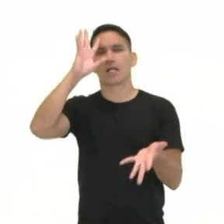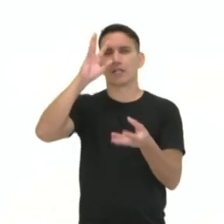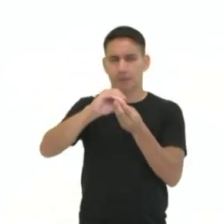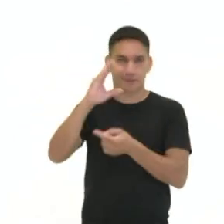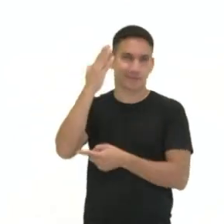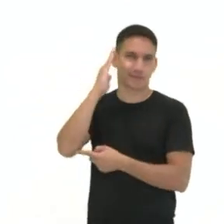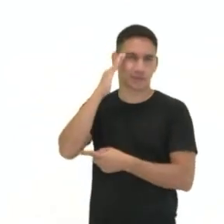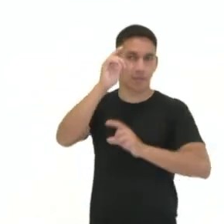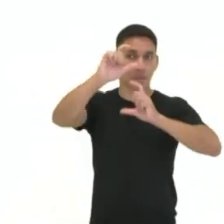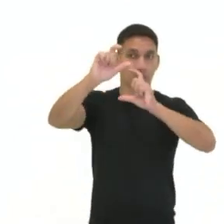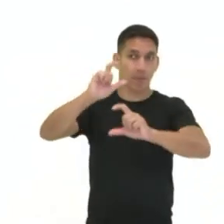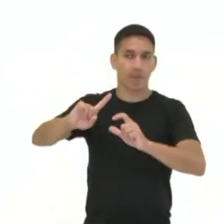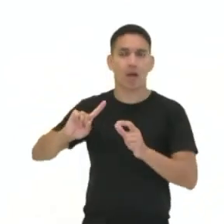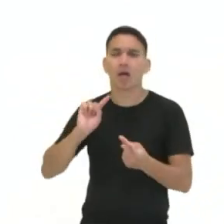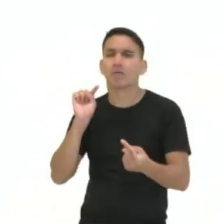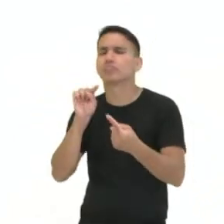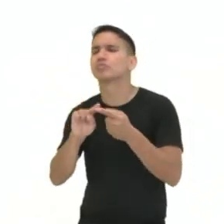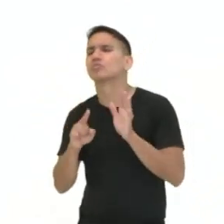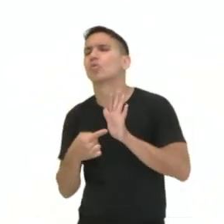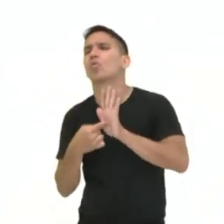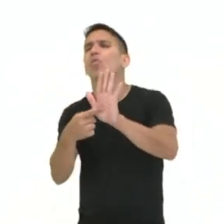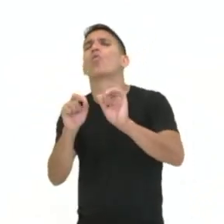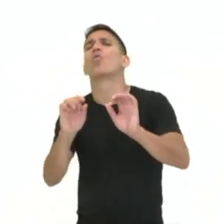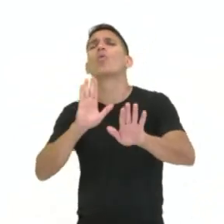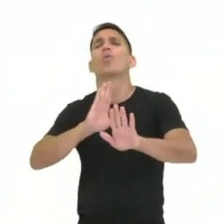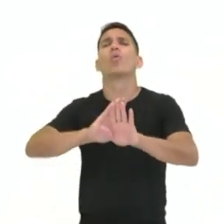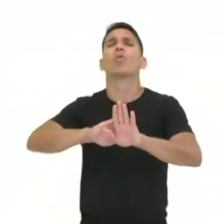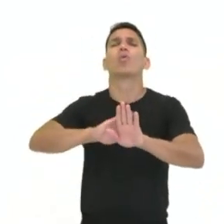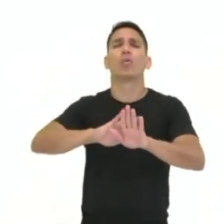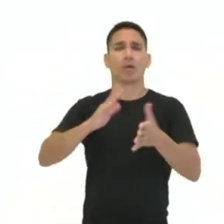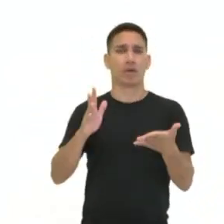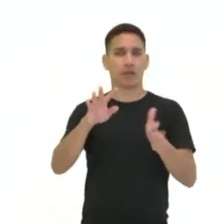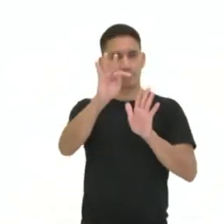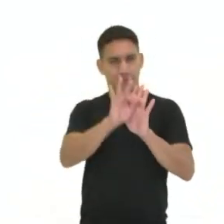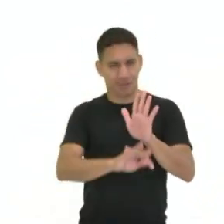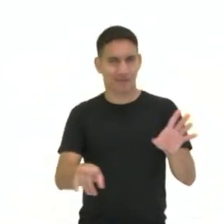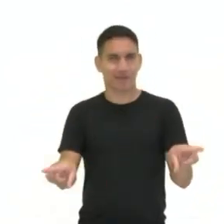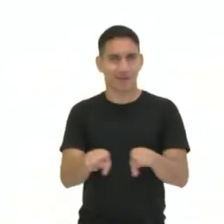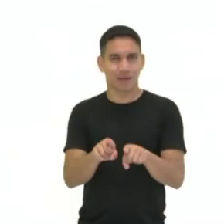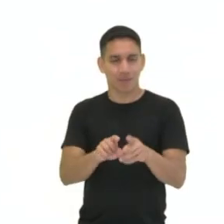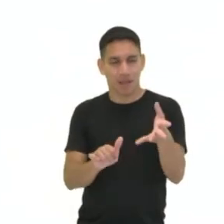quadrinhos, identificamos a finalidade do texto e reconhecemos os elementos que